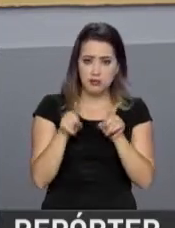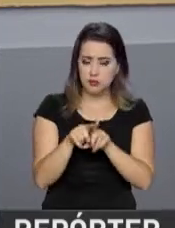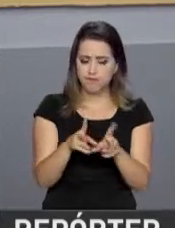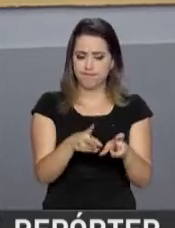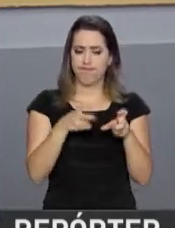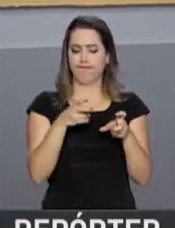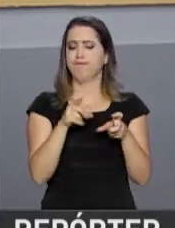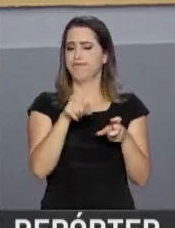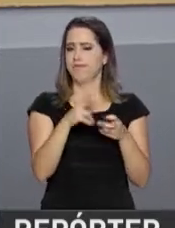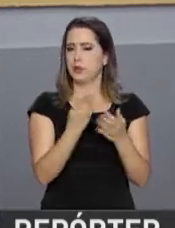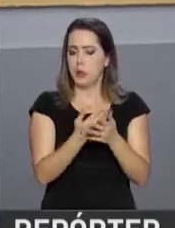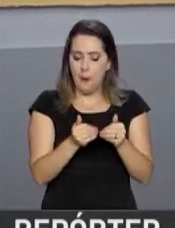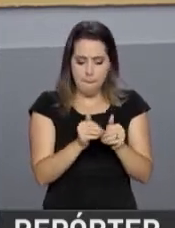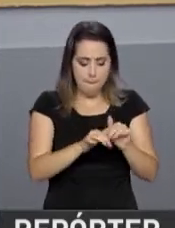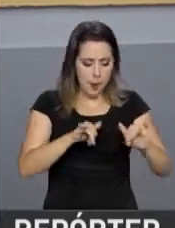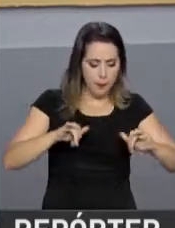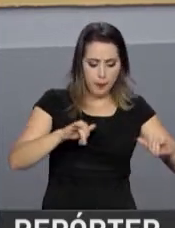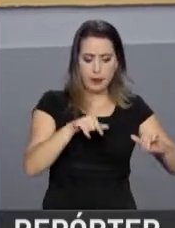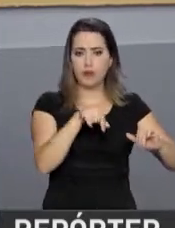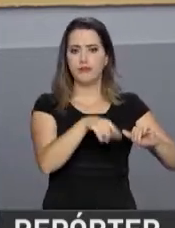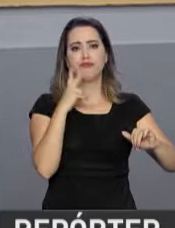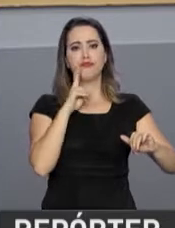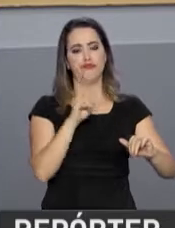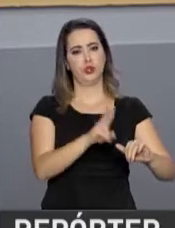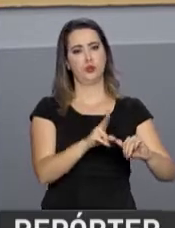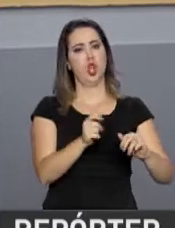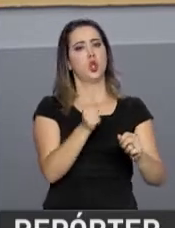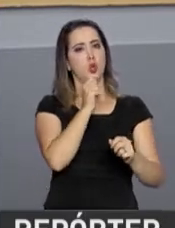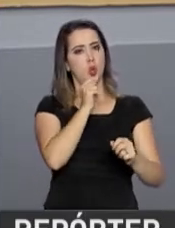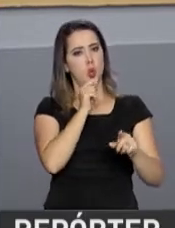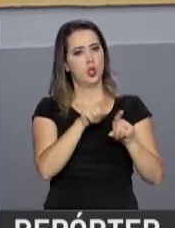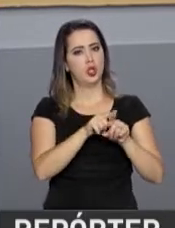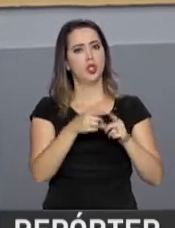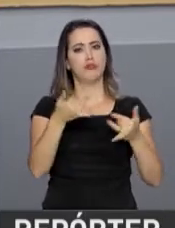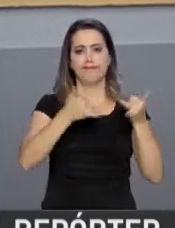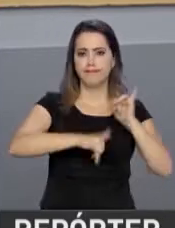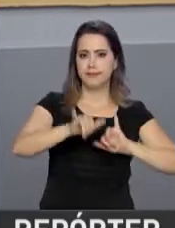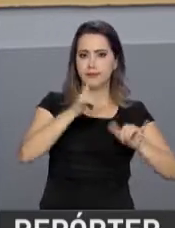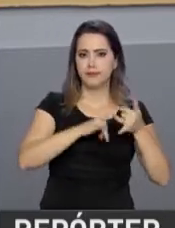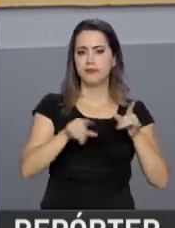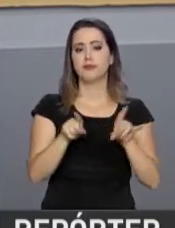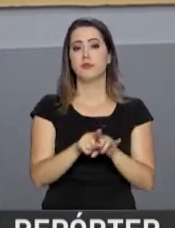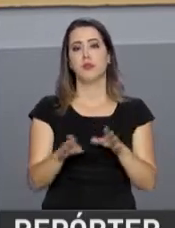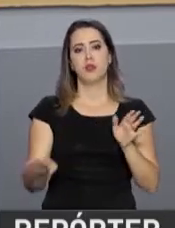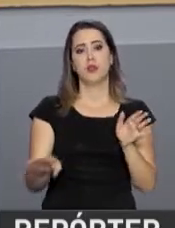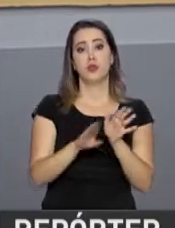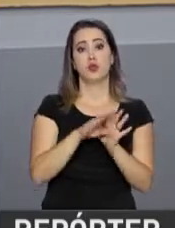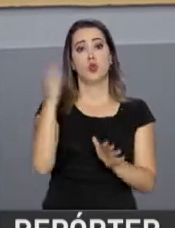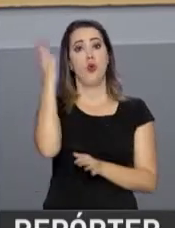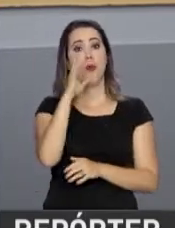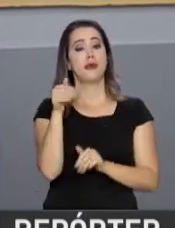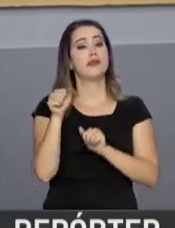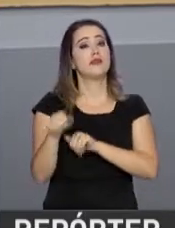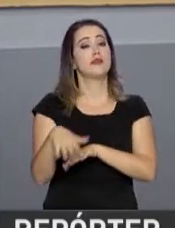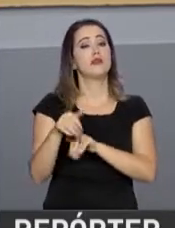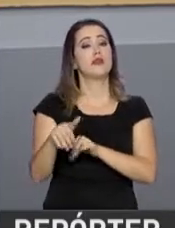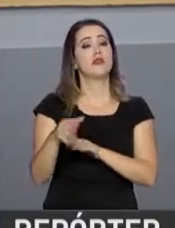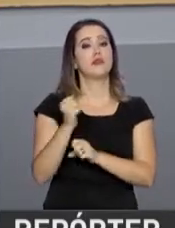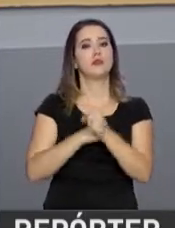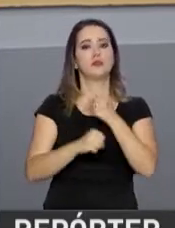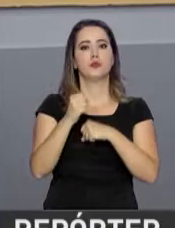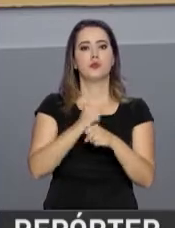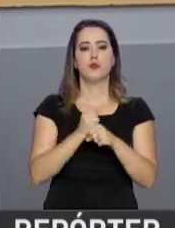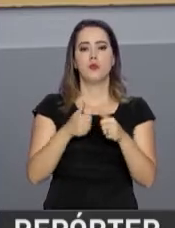para evitar a instauração de um inquérito policial e um aprofundamento das investigações a carga chegou ao brasil em setembro do ano passado